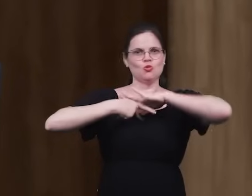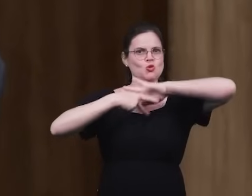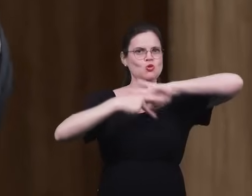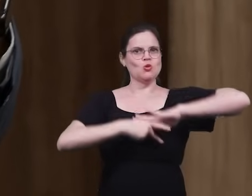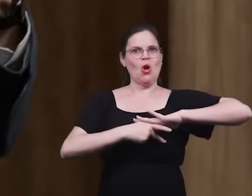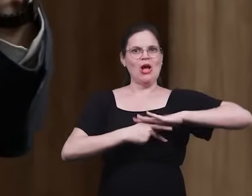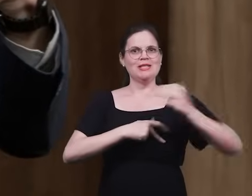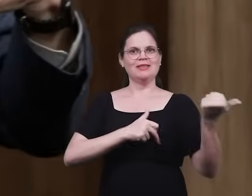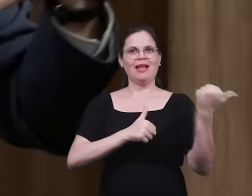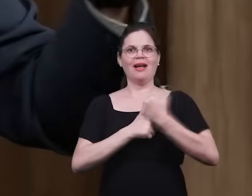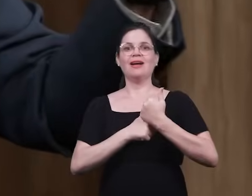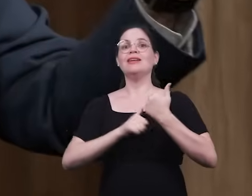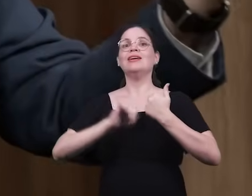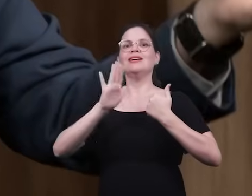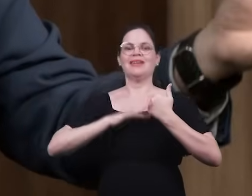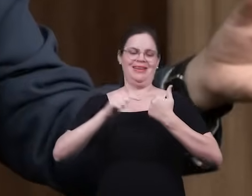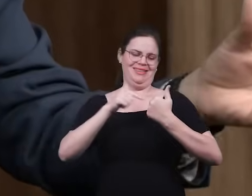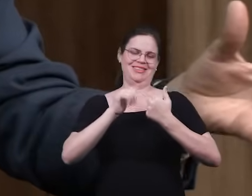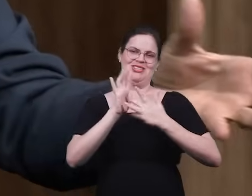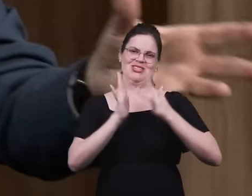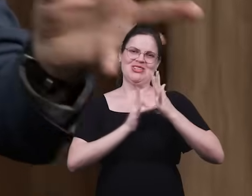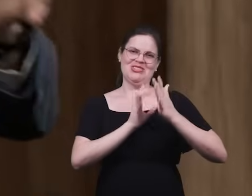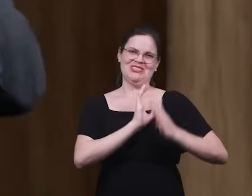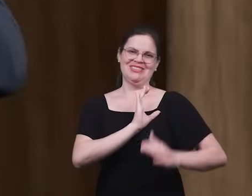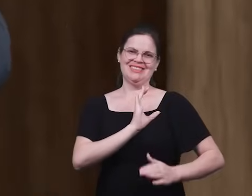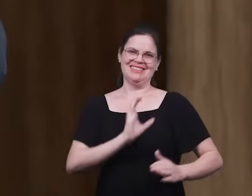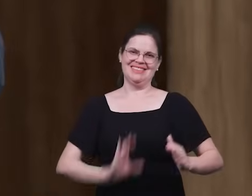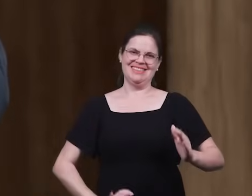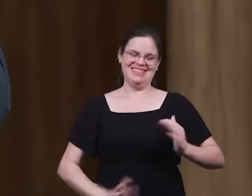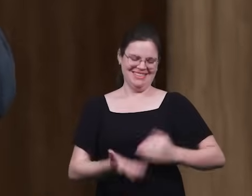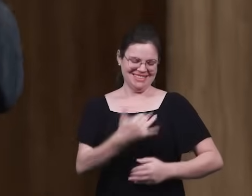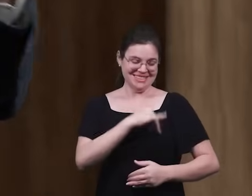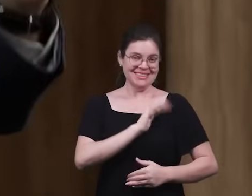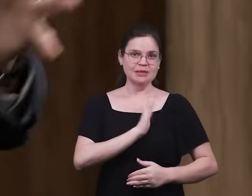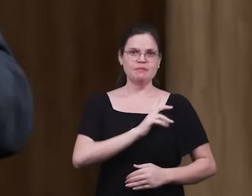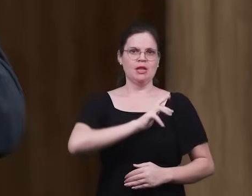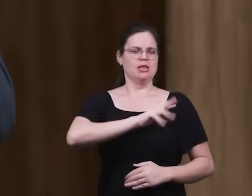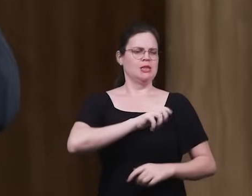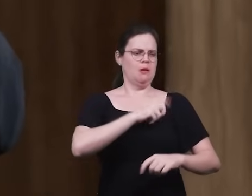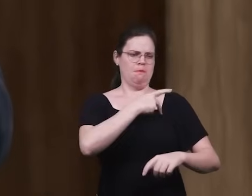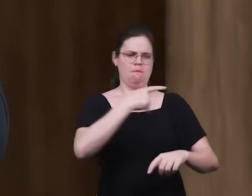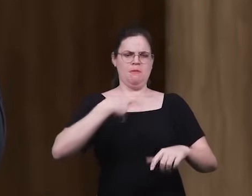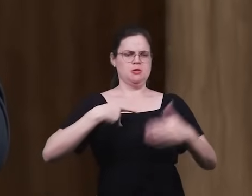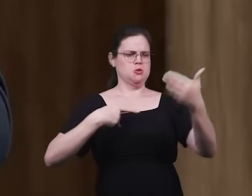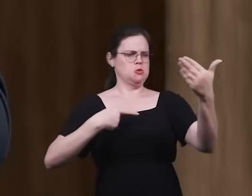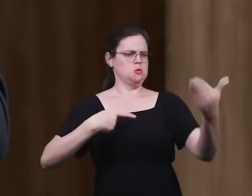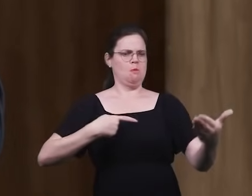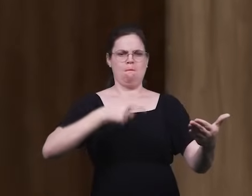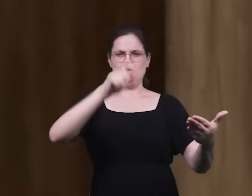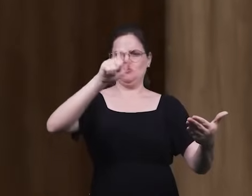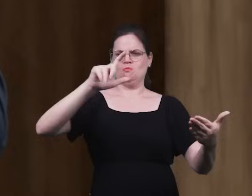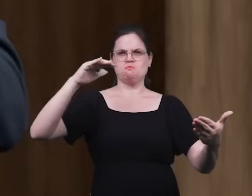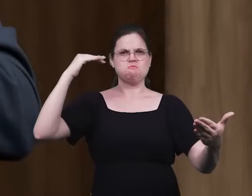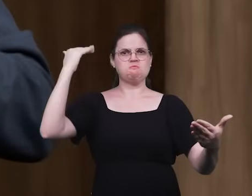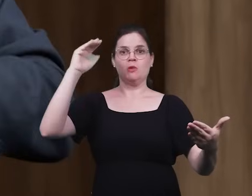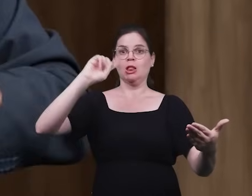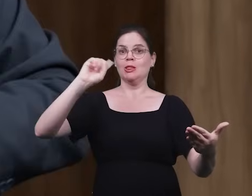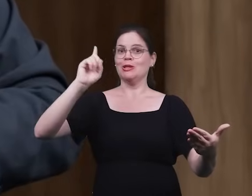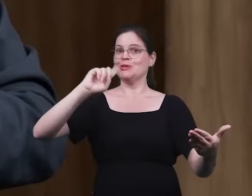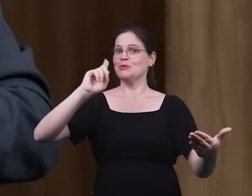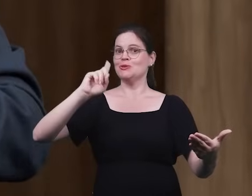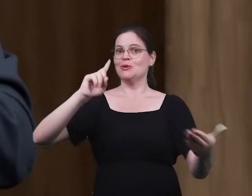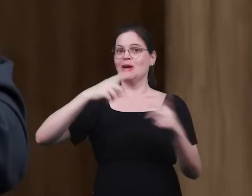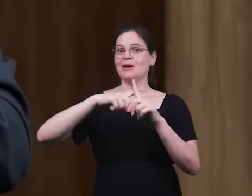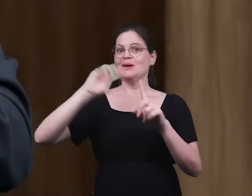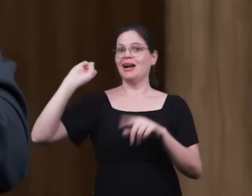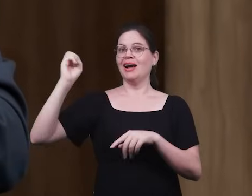acho não é o que o pastor a a pessoa poderosa culta não mas é uma direção é